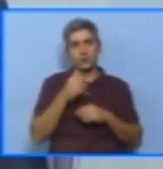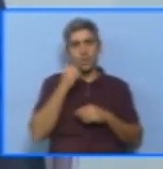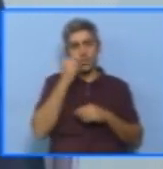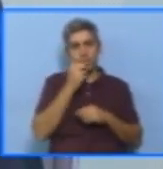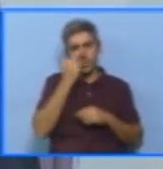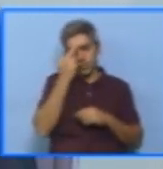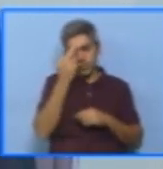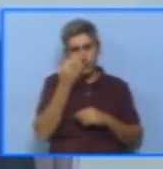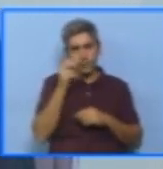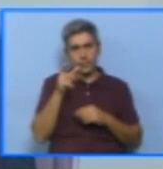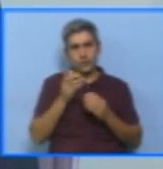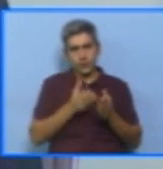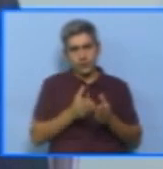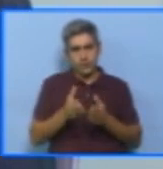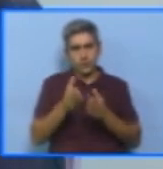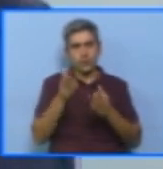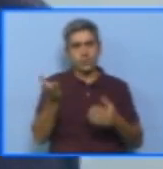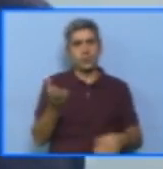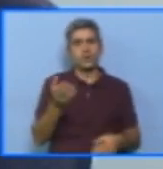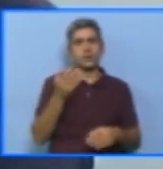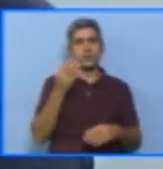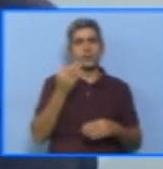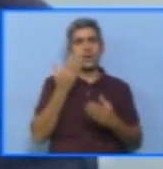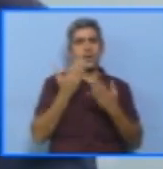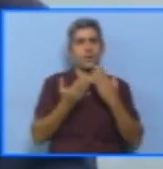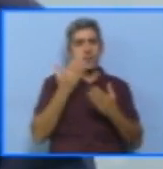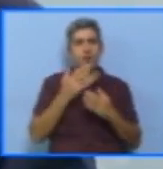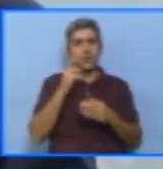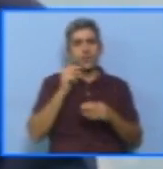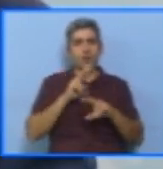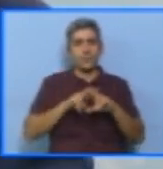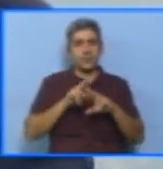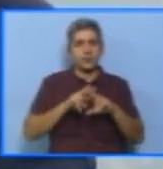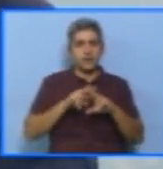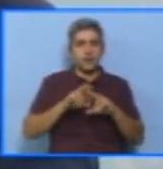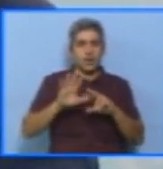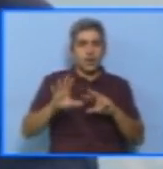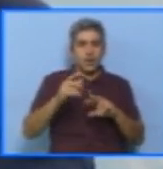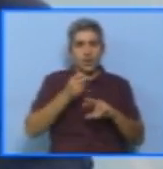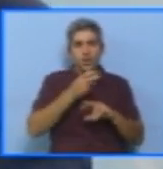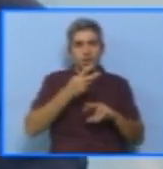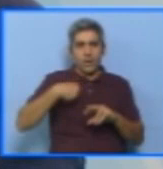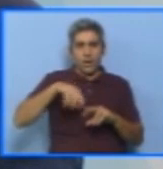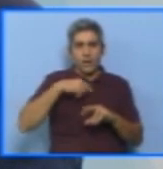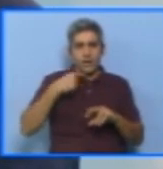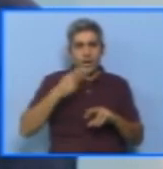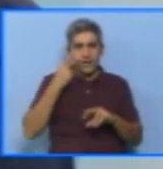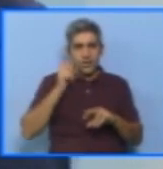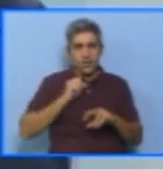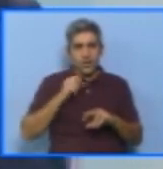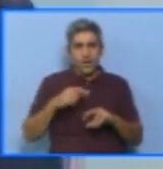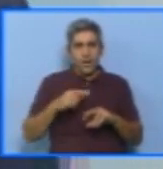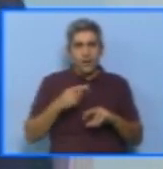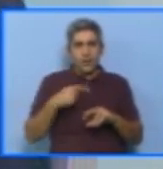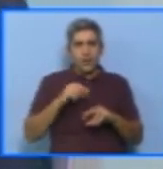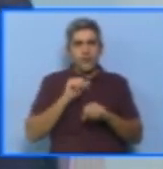dolorosa que ele está a atravessar e que compara também à prisão em que muitos de nós temos as nossas vidas,